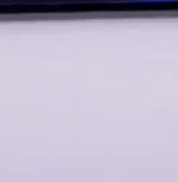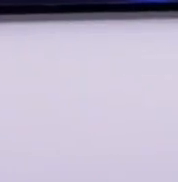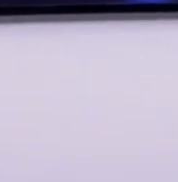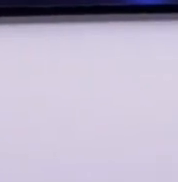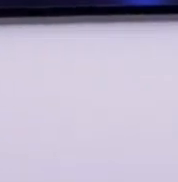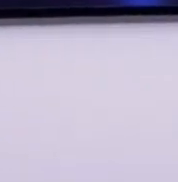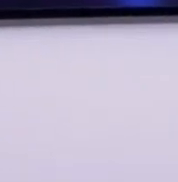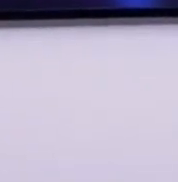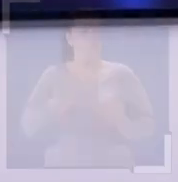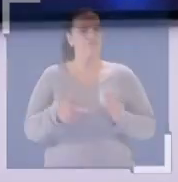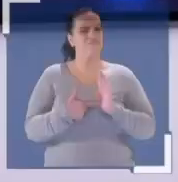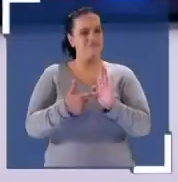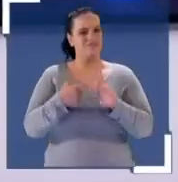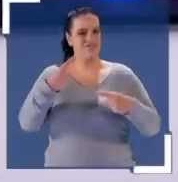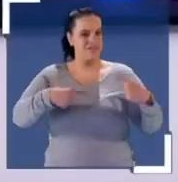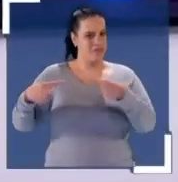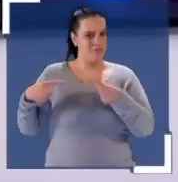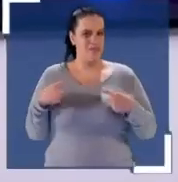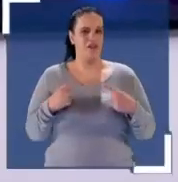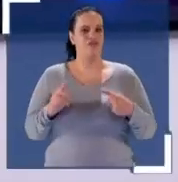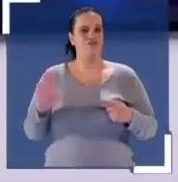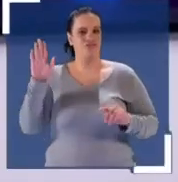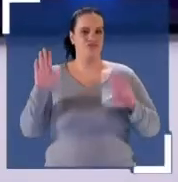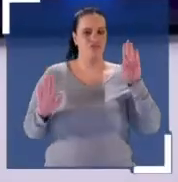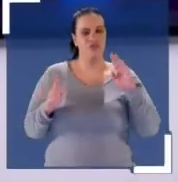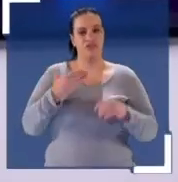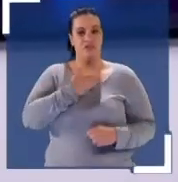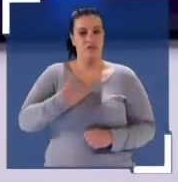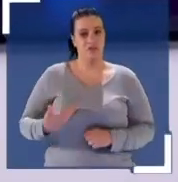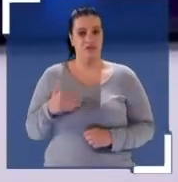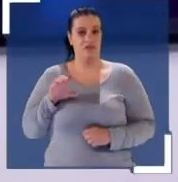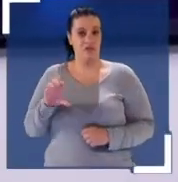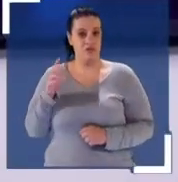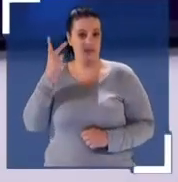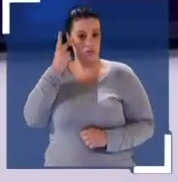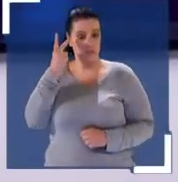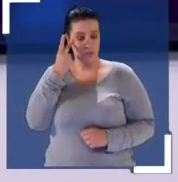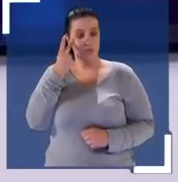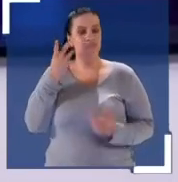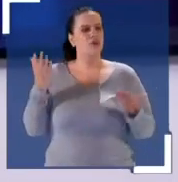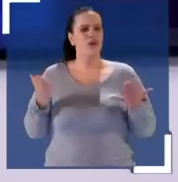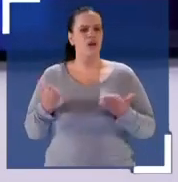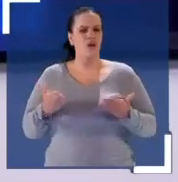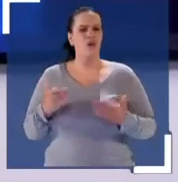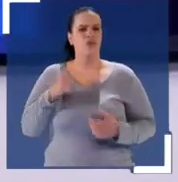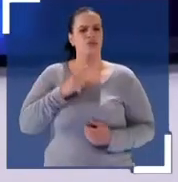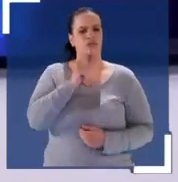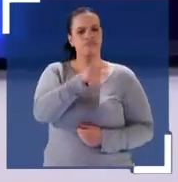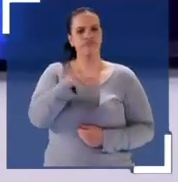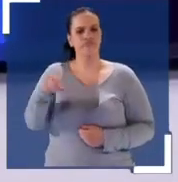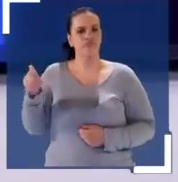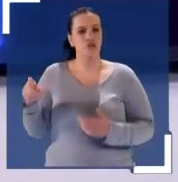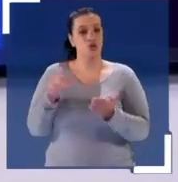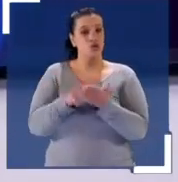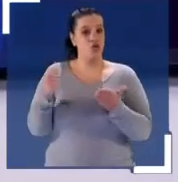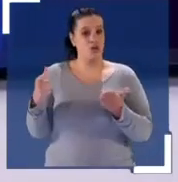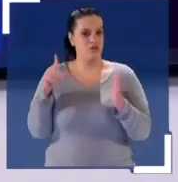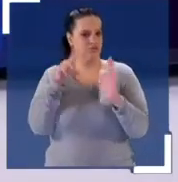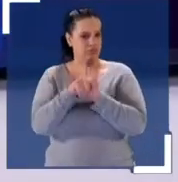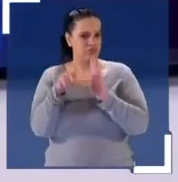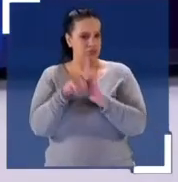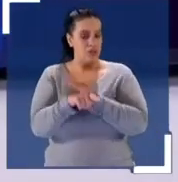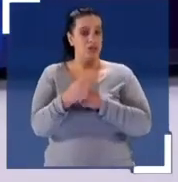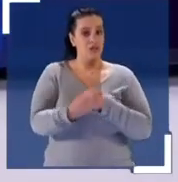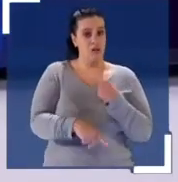Estamos de volta com o debate entre os candidatos ao governo do Estado de São Paulo. E neste bloco nós teremos a participação dos jornalistas do